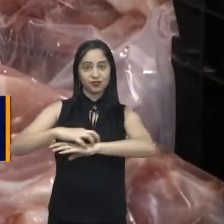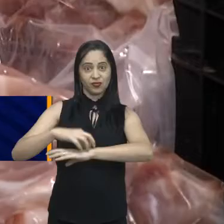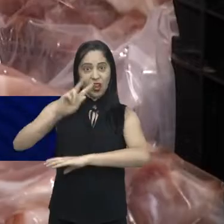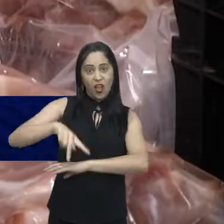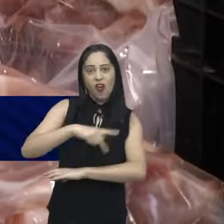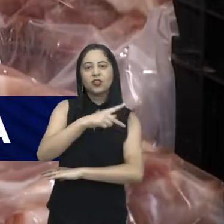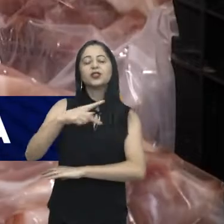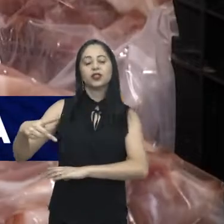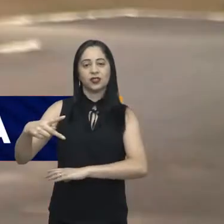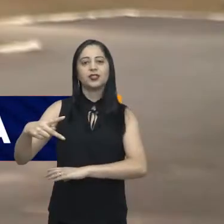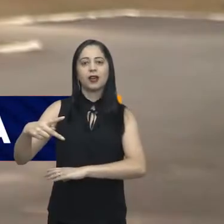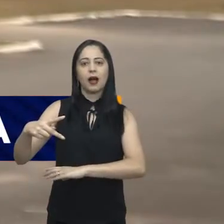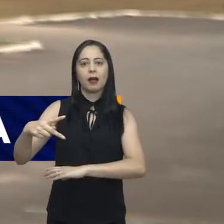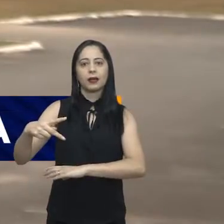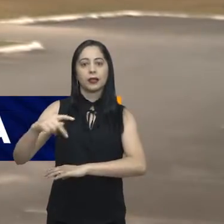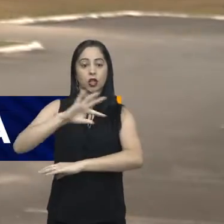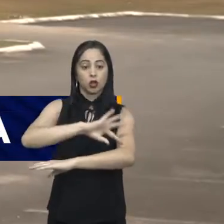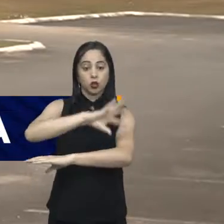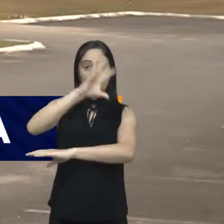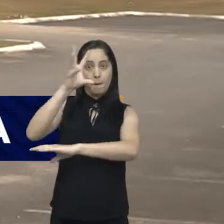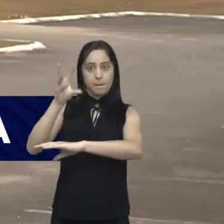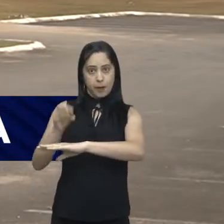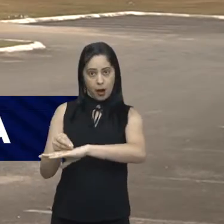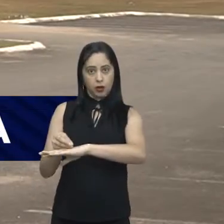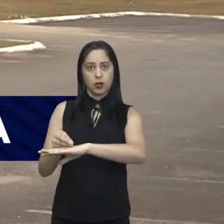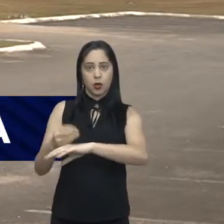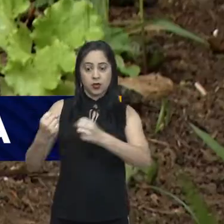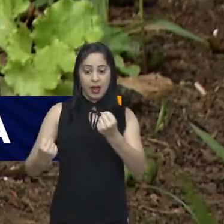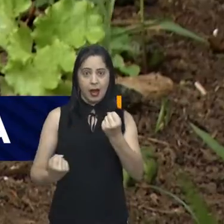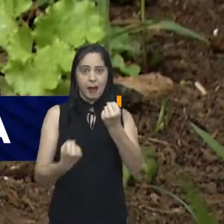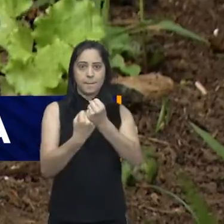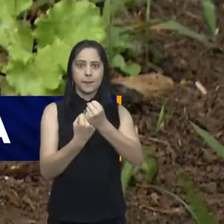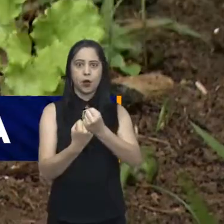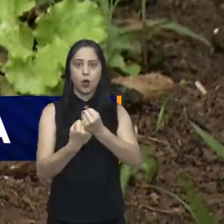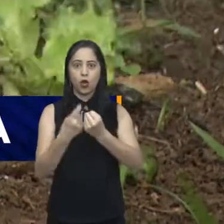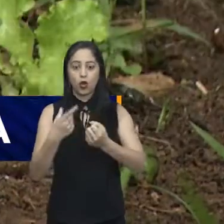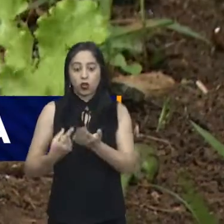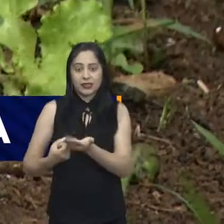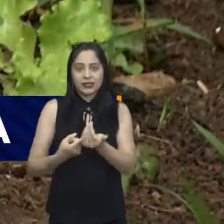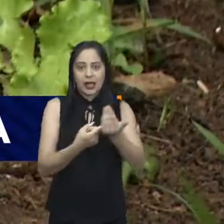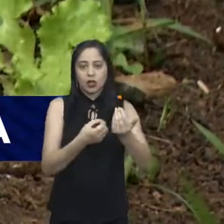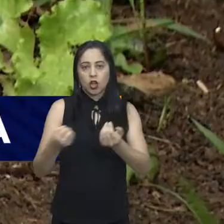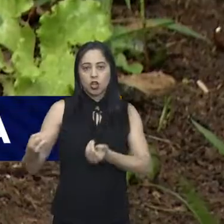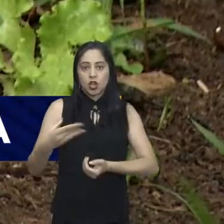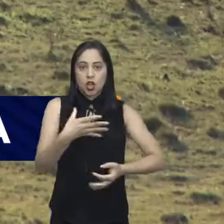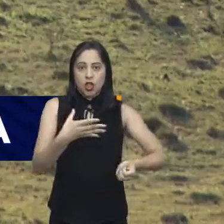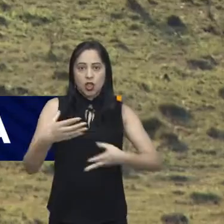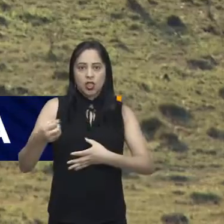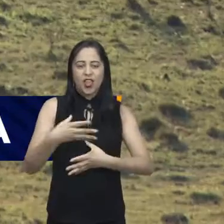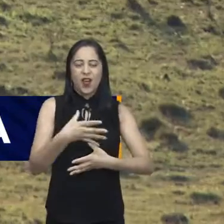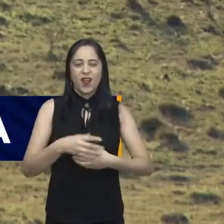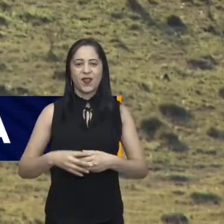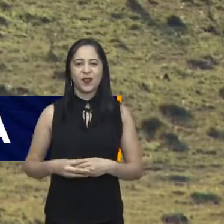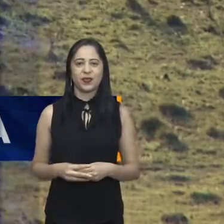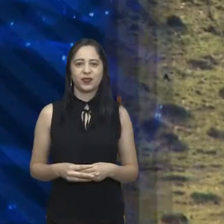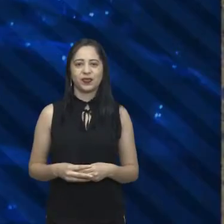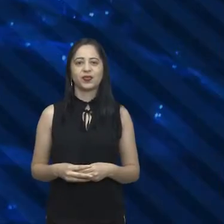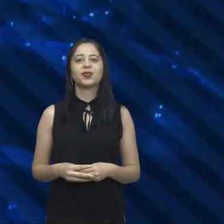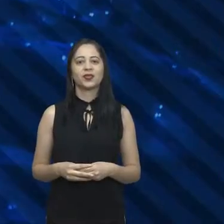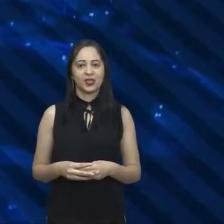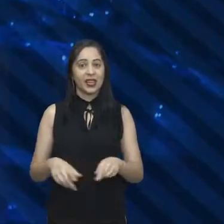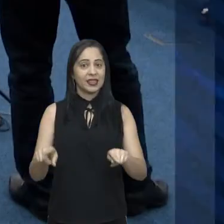do Vale, cluster de inovação promovido pelo Parque Tecnológico, vai apoiar a criação de novas tecnologias para o setor